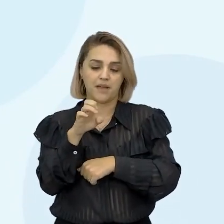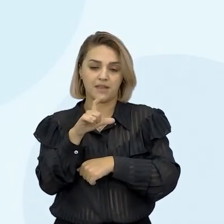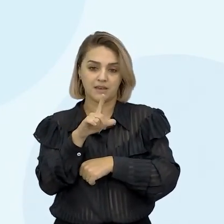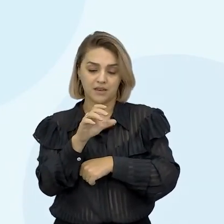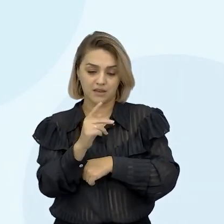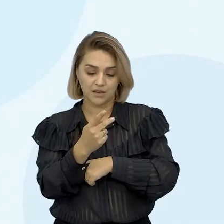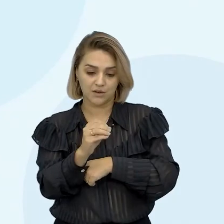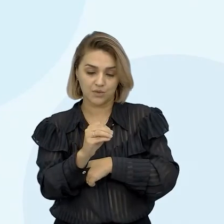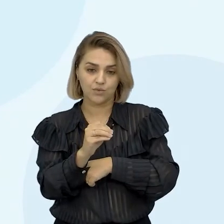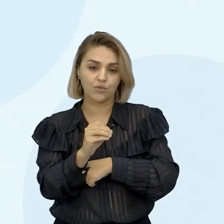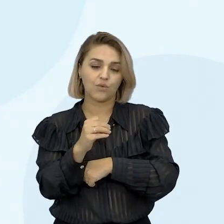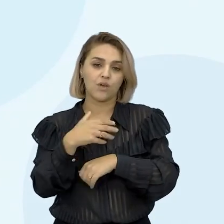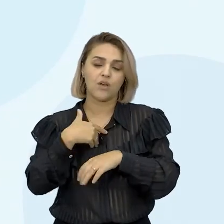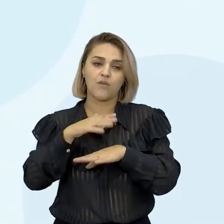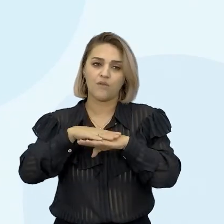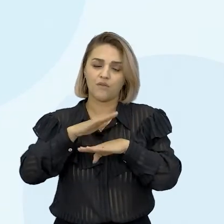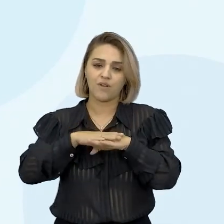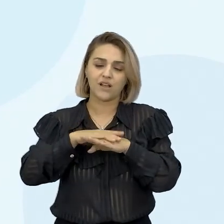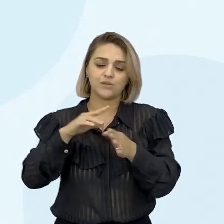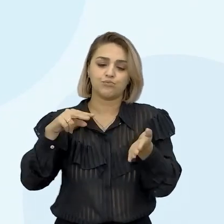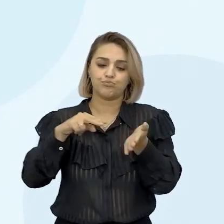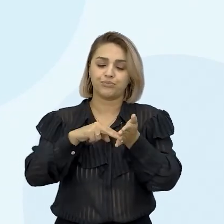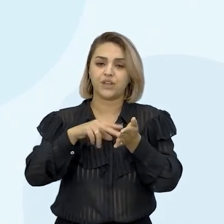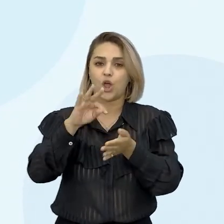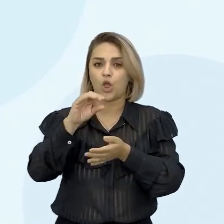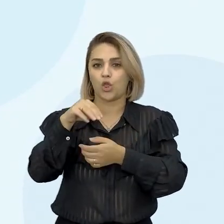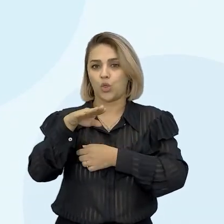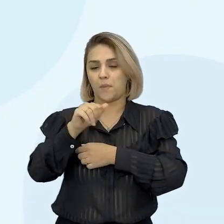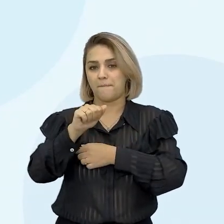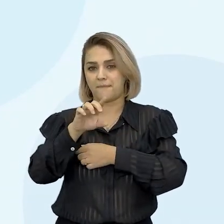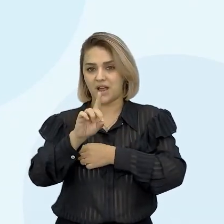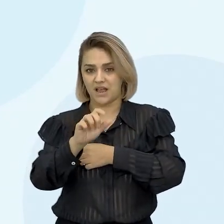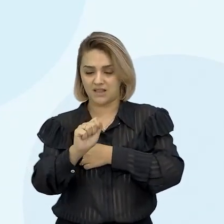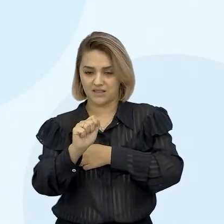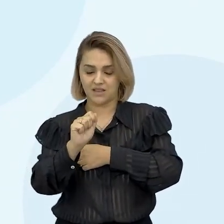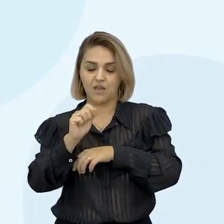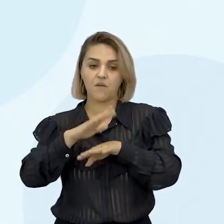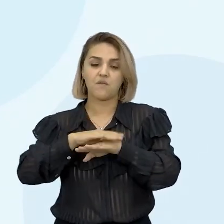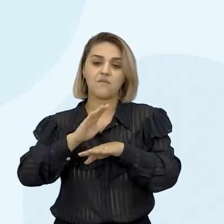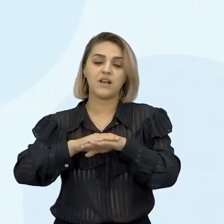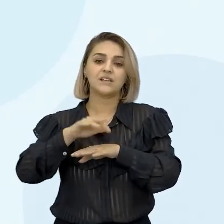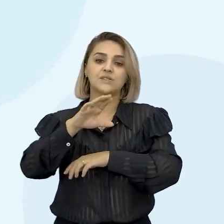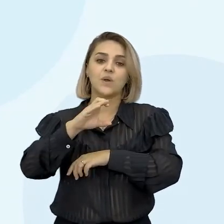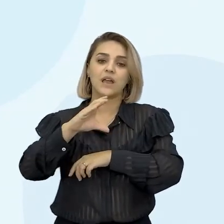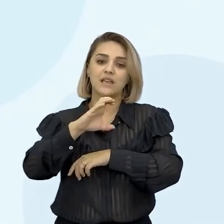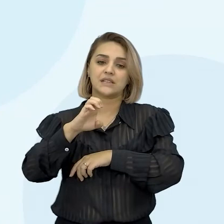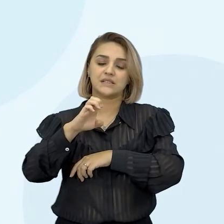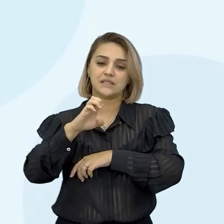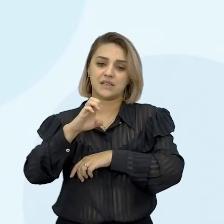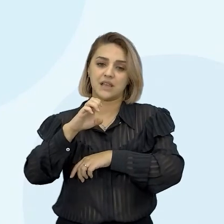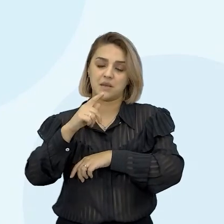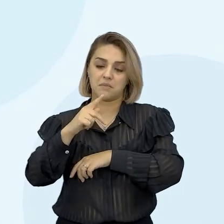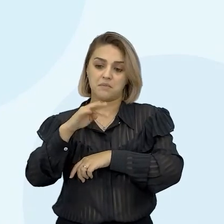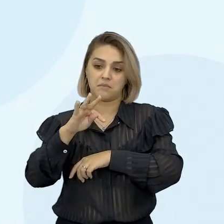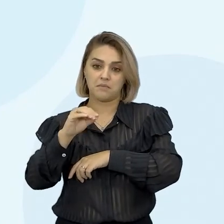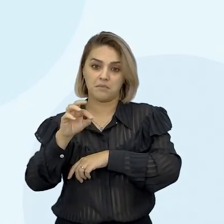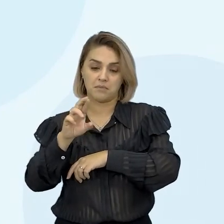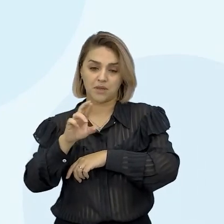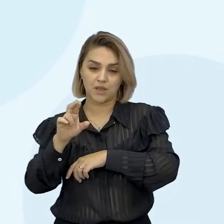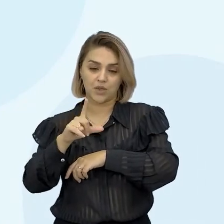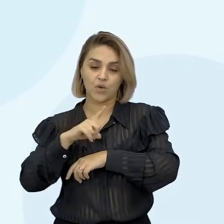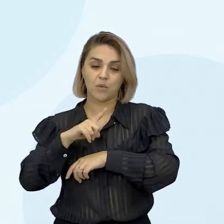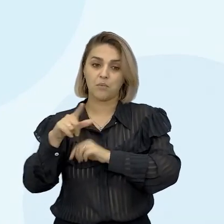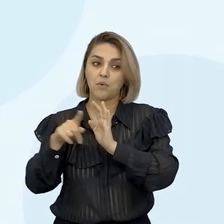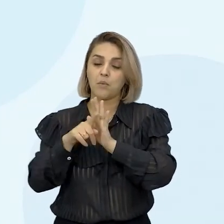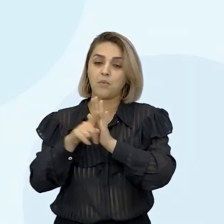eu coloco até uma tomada tem uma bateria enfim eu coloco isso um receptor que é um dispositivo eletrônico